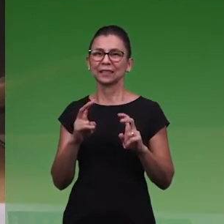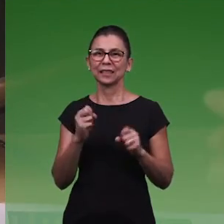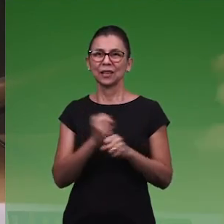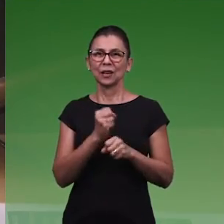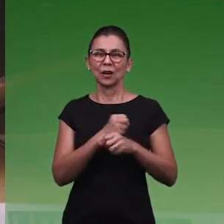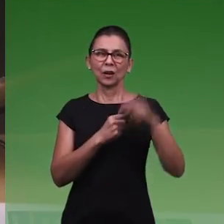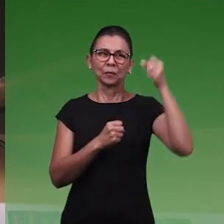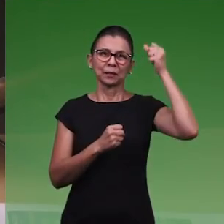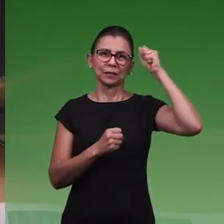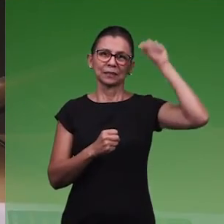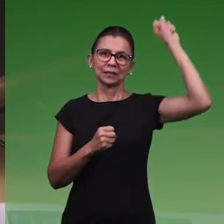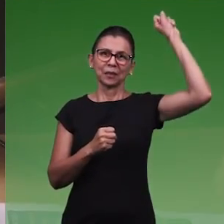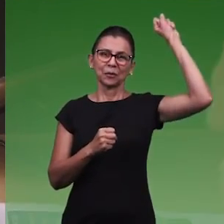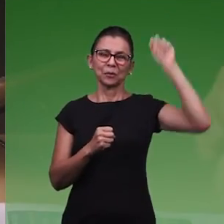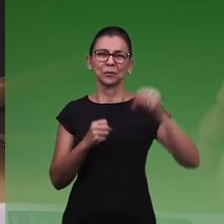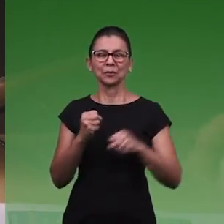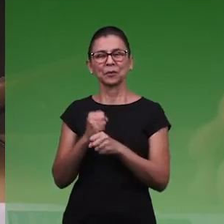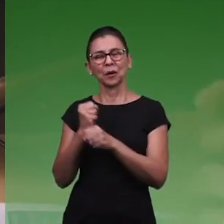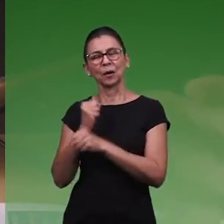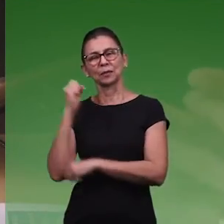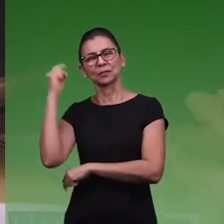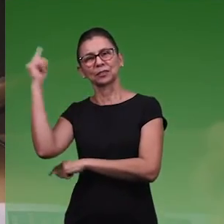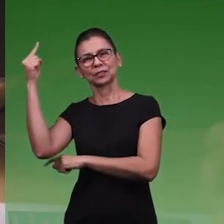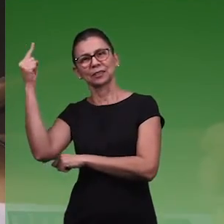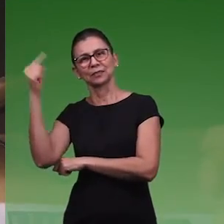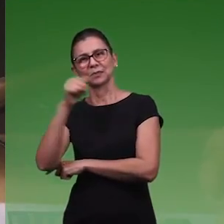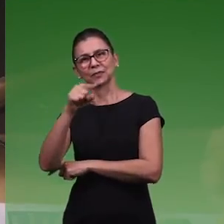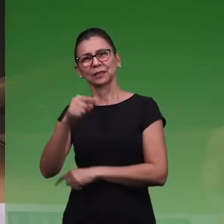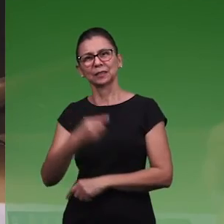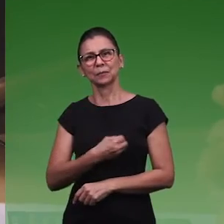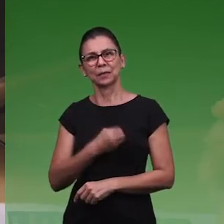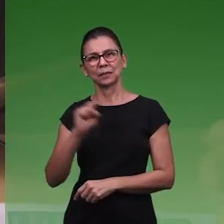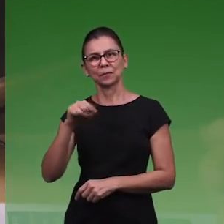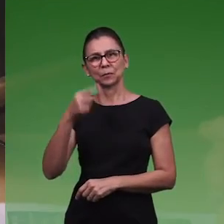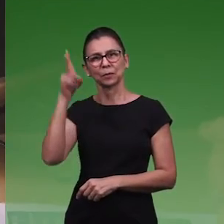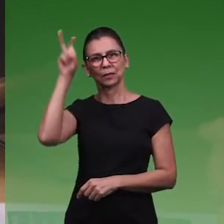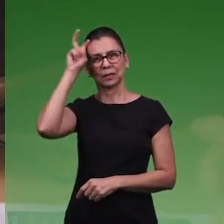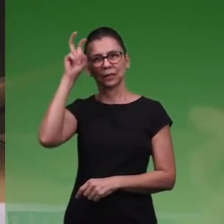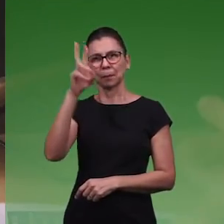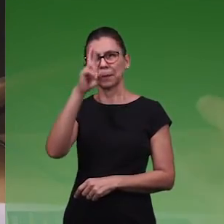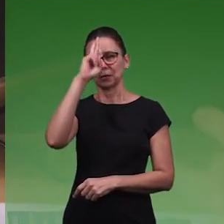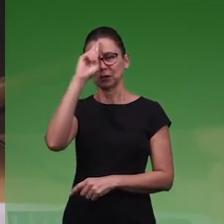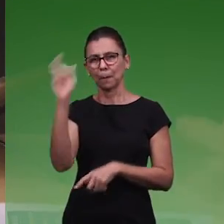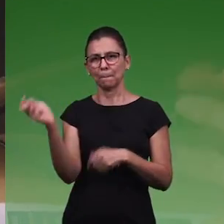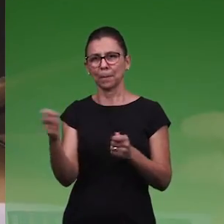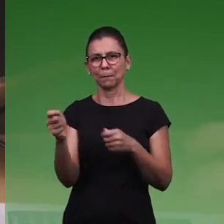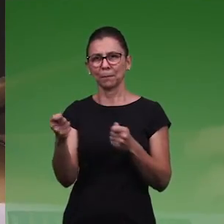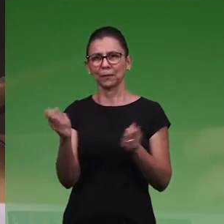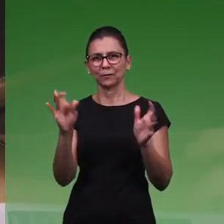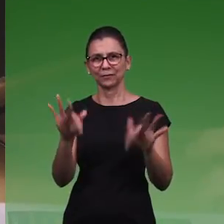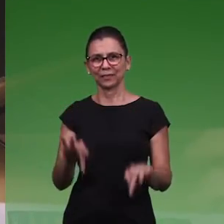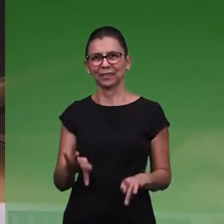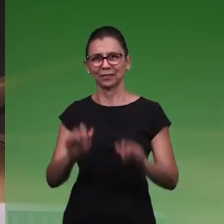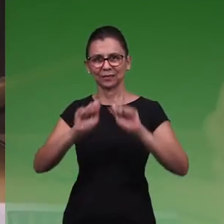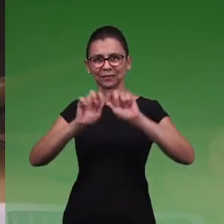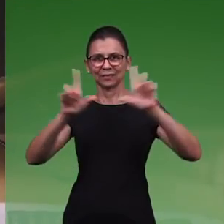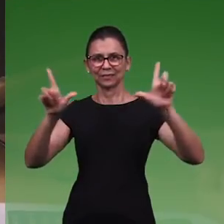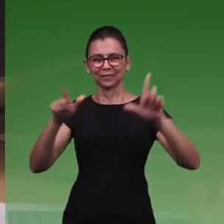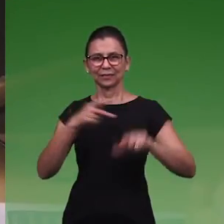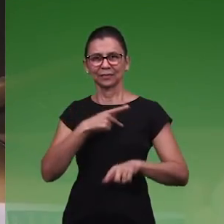de Davi e obra de Saul. Você participa conosco na próxima quinta-feira ao meio-dia. Nós estamos chegando assim ao final dessa